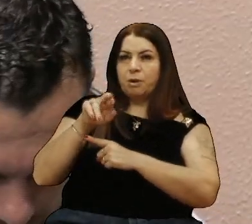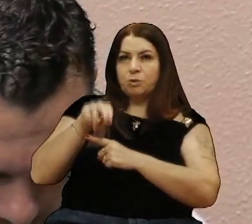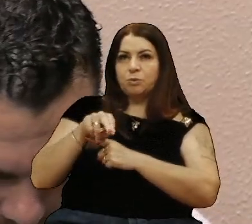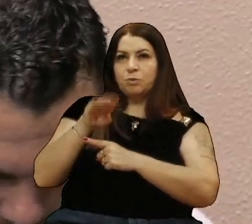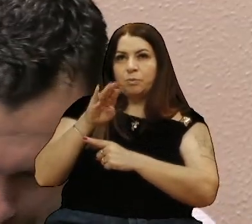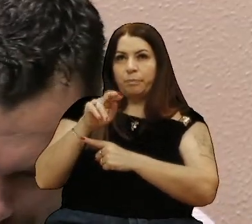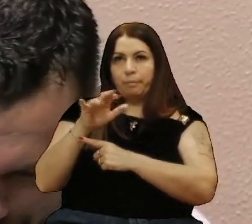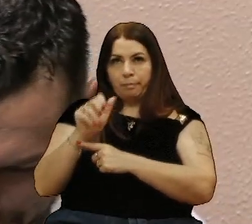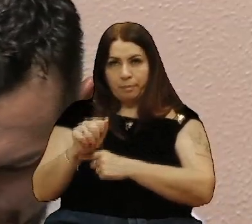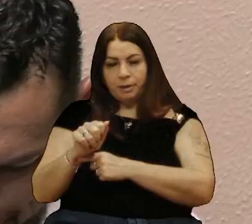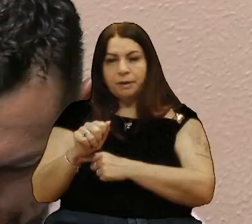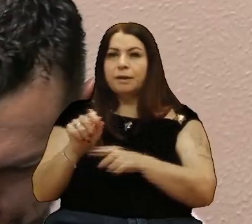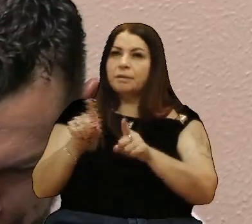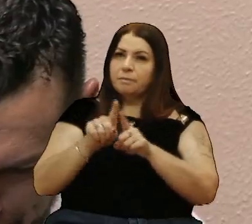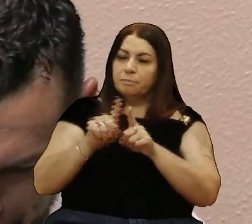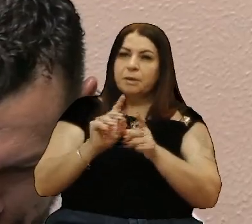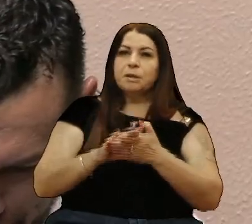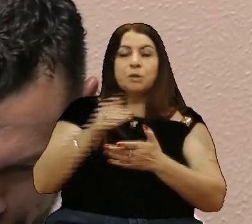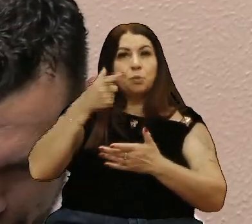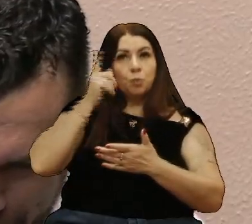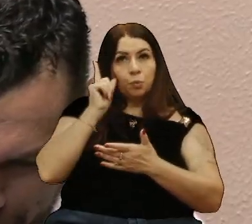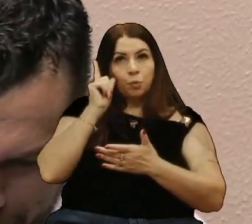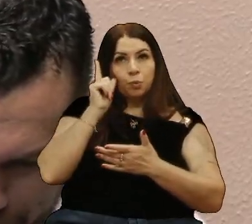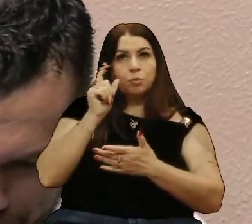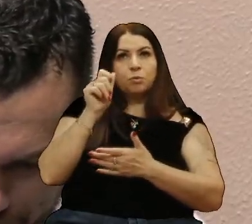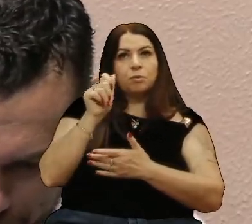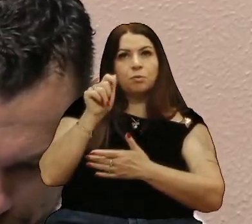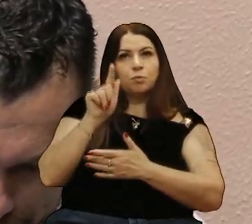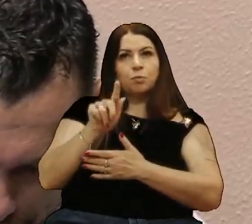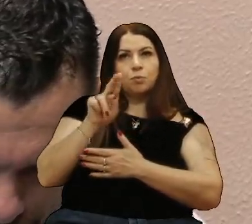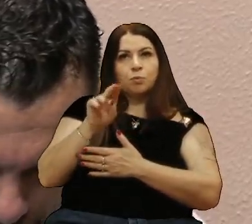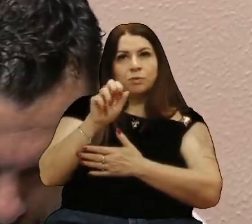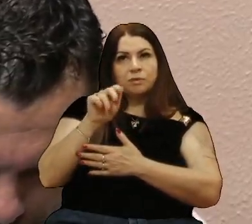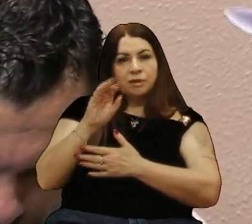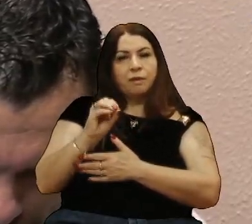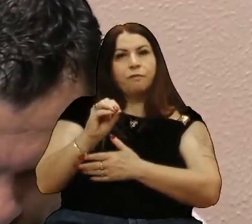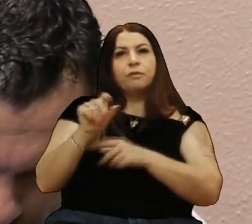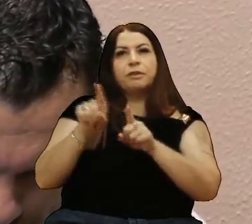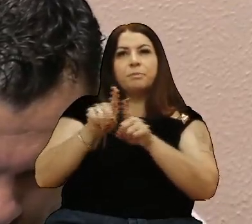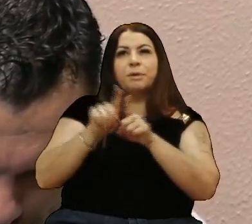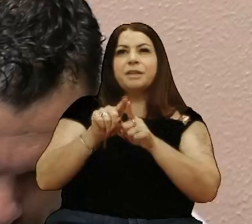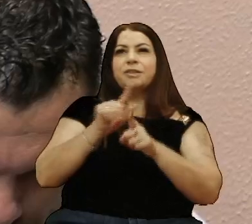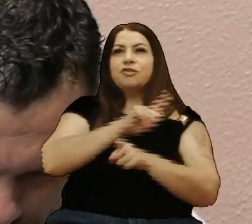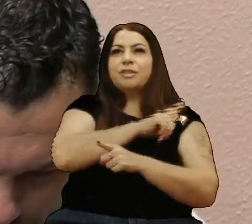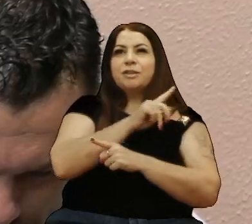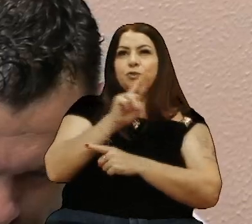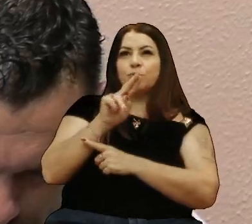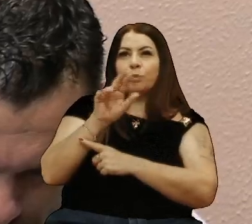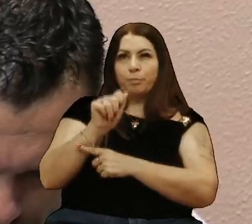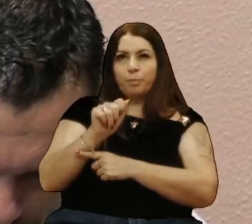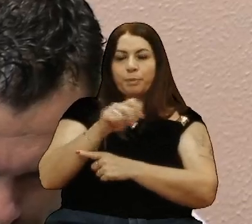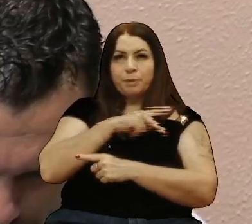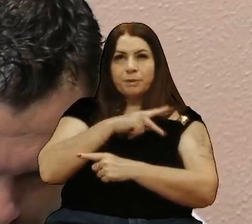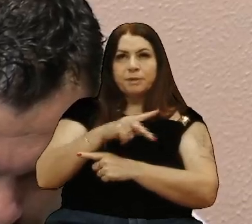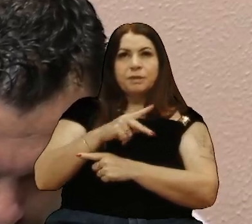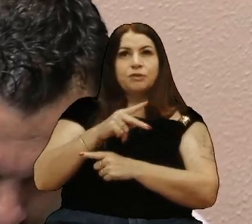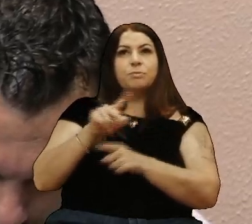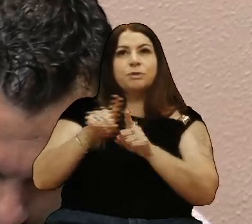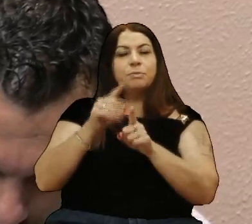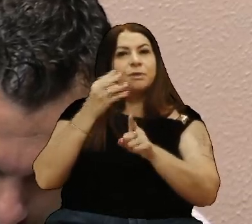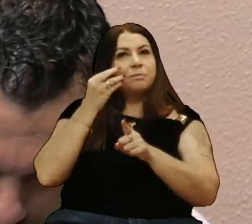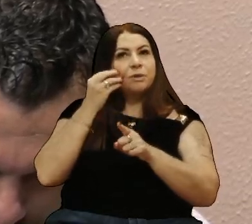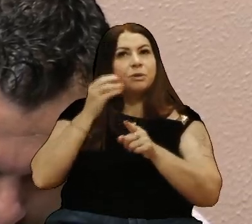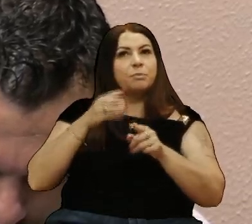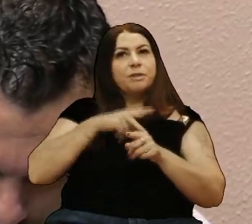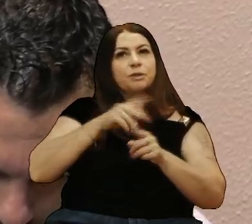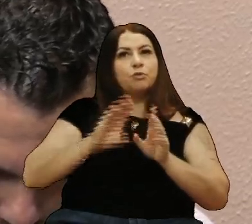Bira Ferreira, que ontem, ao Gustavo, também gerente das UPAs, e aos vereadores, né, presidido ali pelo vereador José Abreu, da Comissão de